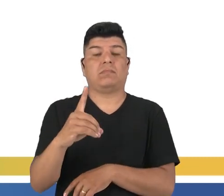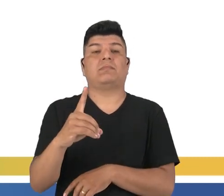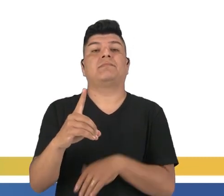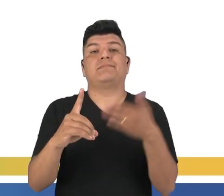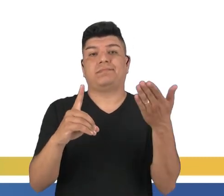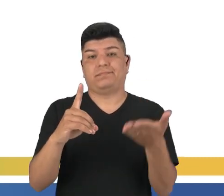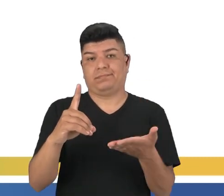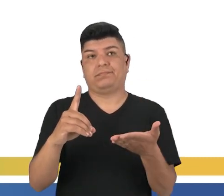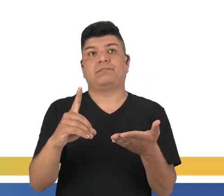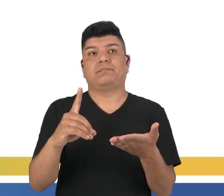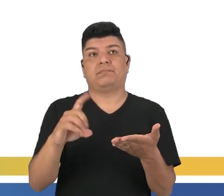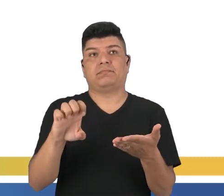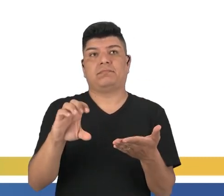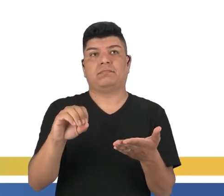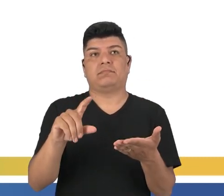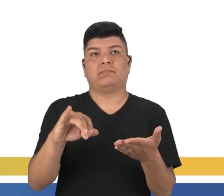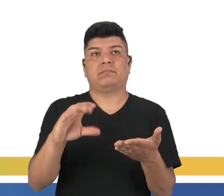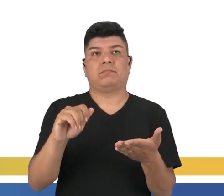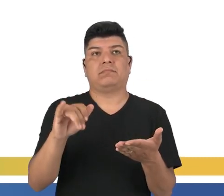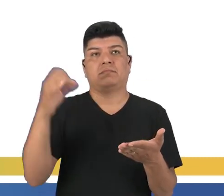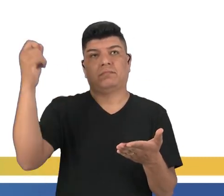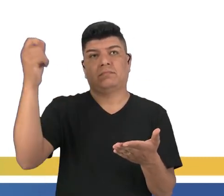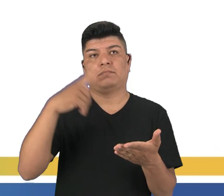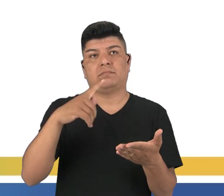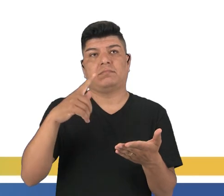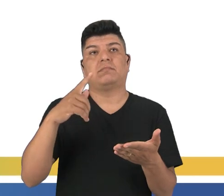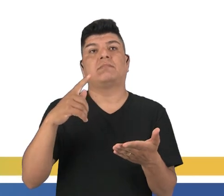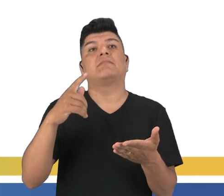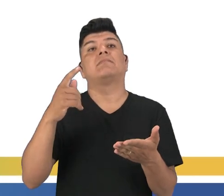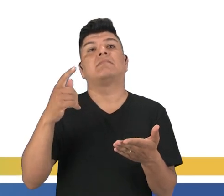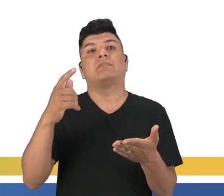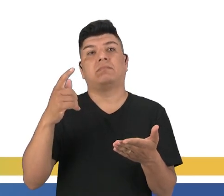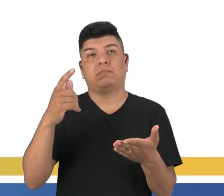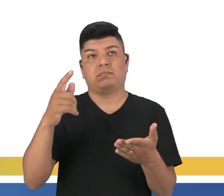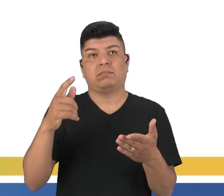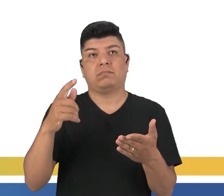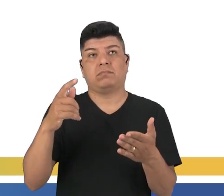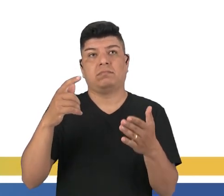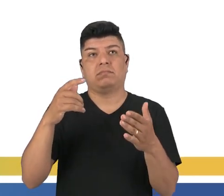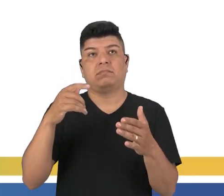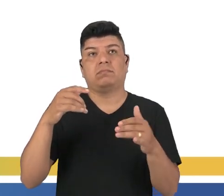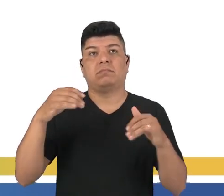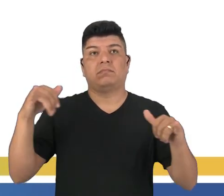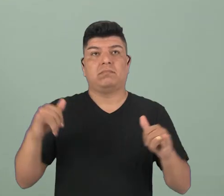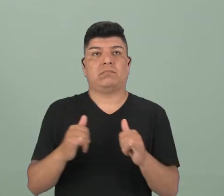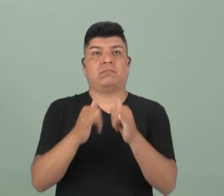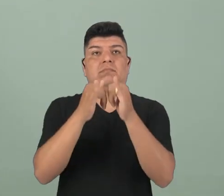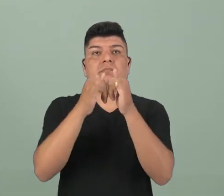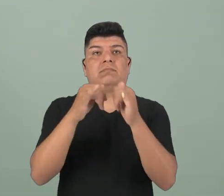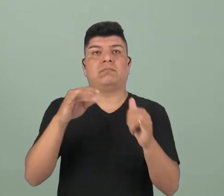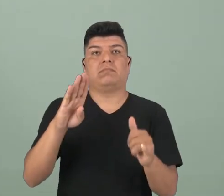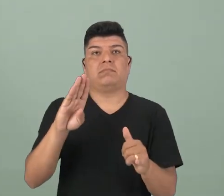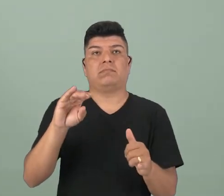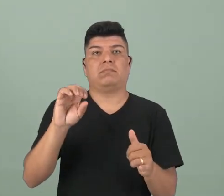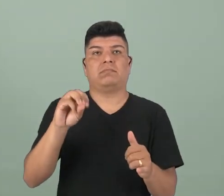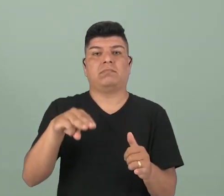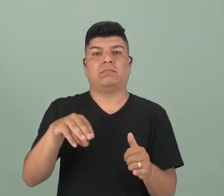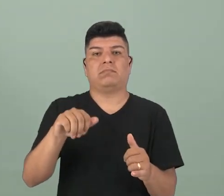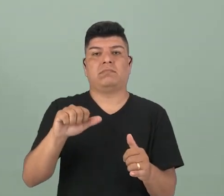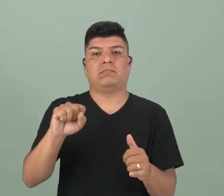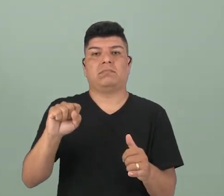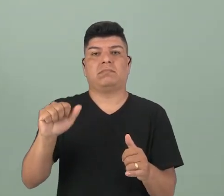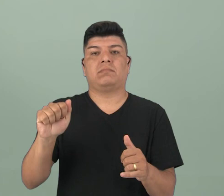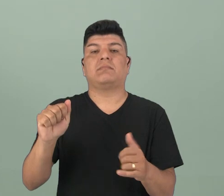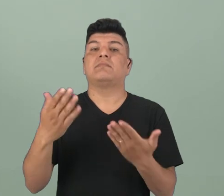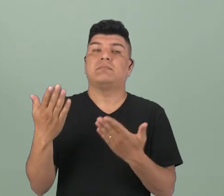D, eólica, solar, hidrelétrica e biomassa. Eólica e solar, pessoal, é energia do vento, tá? Solar do sol, hidrelétrica